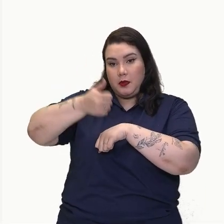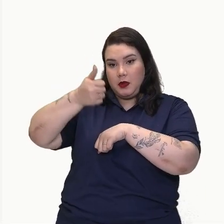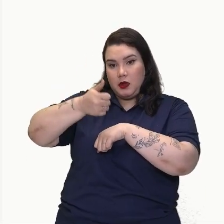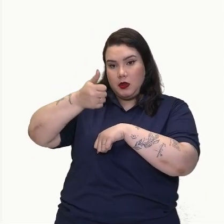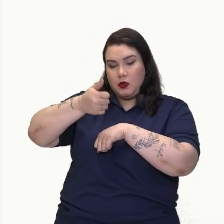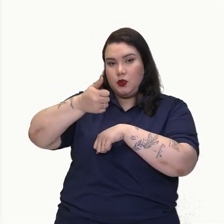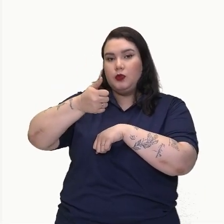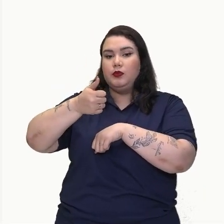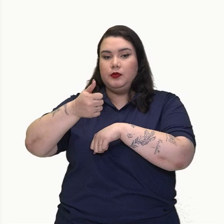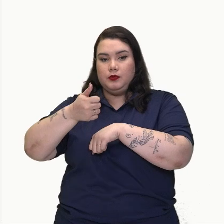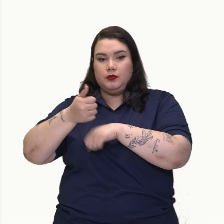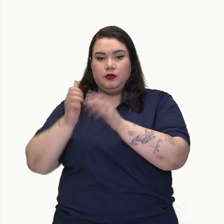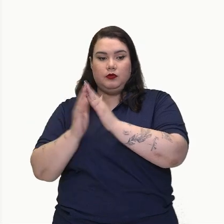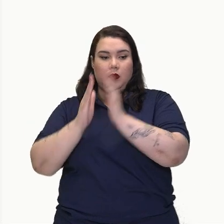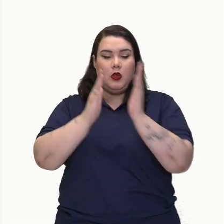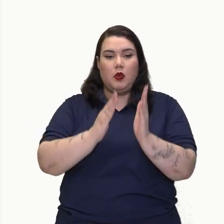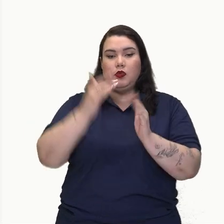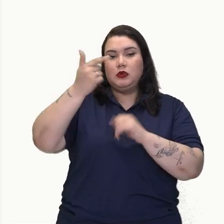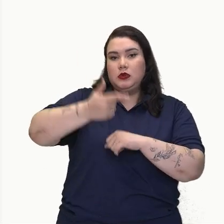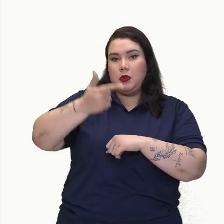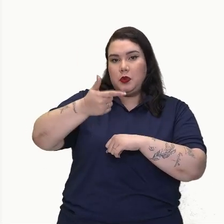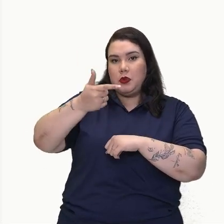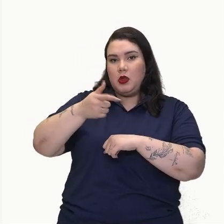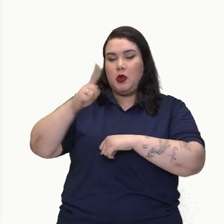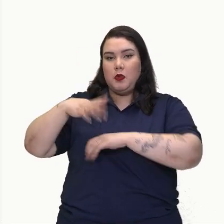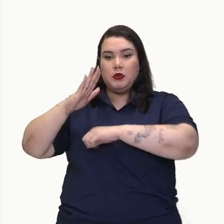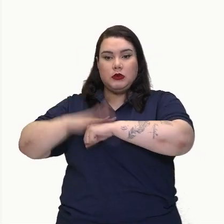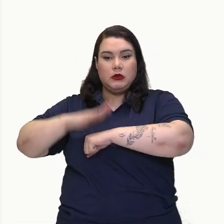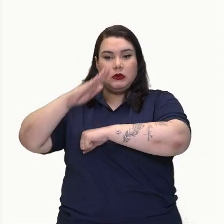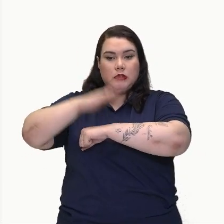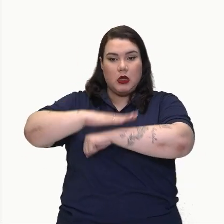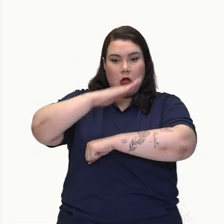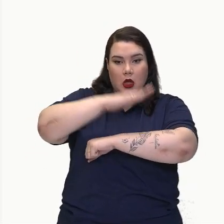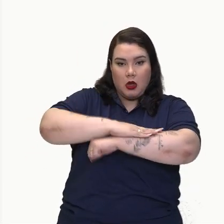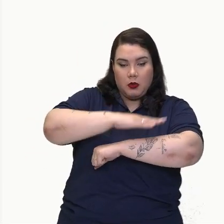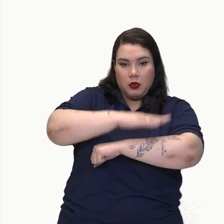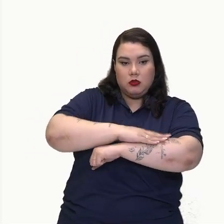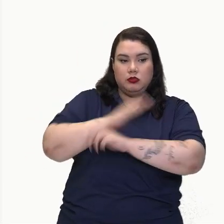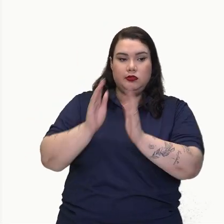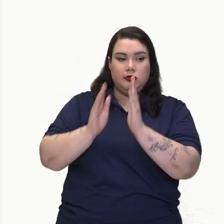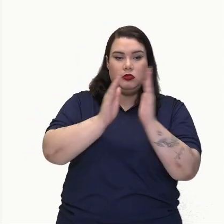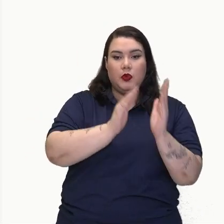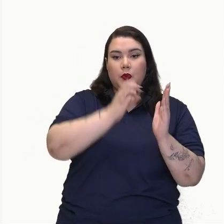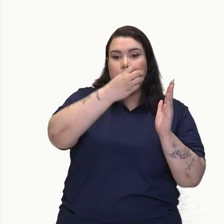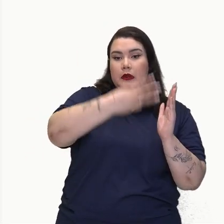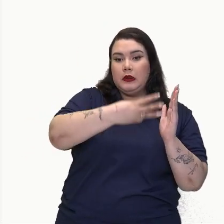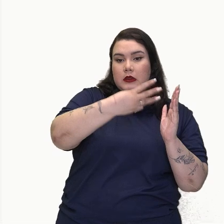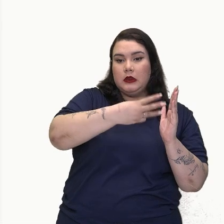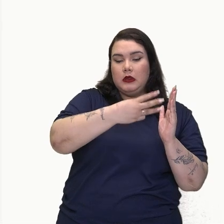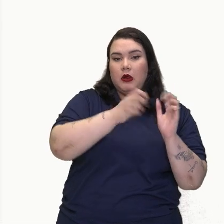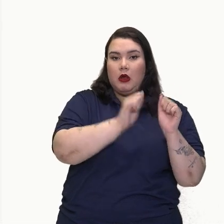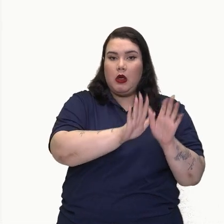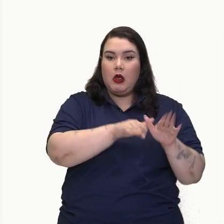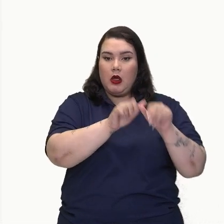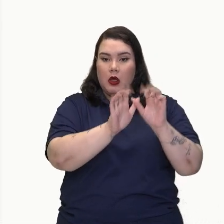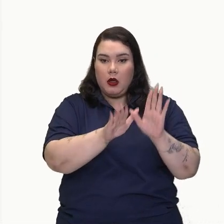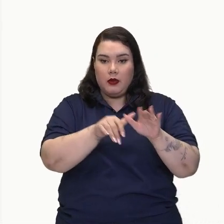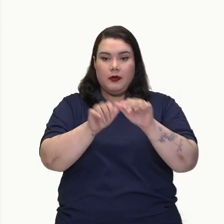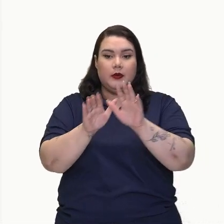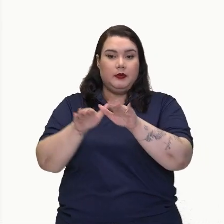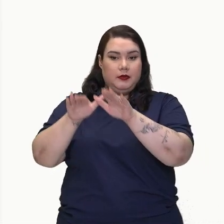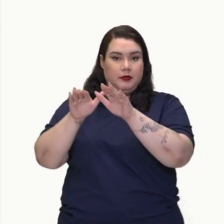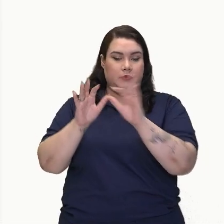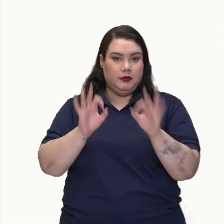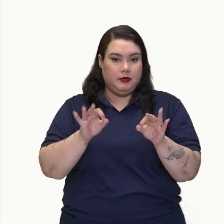o besouro, consumidor secundário, que é o sapo, e o consumidor terciário, que é a águia. E